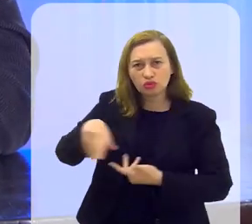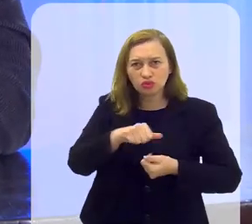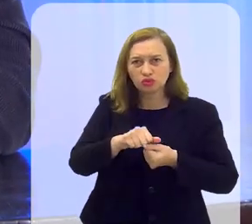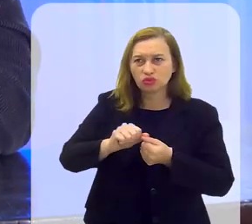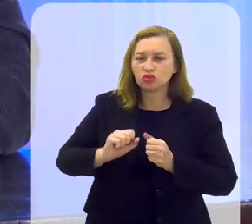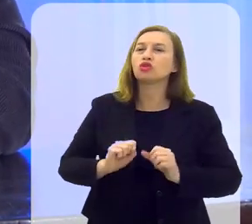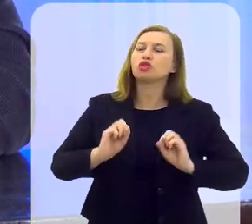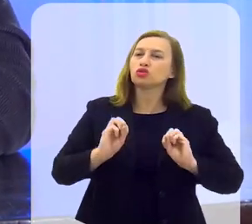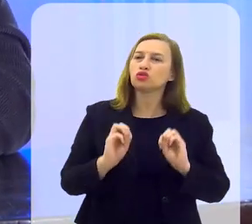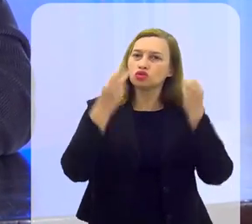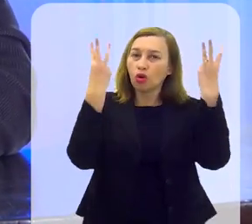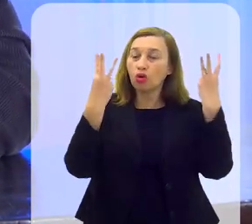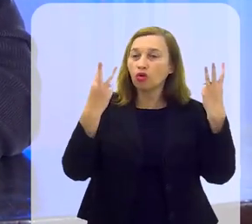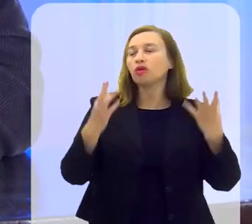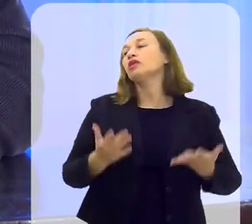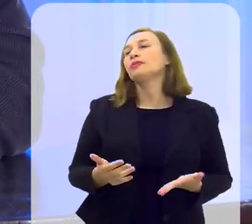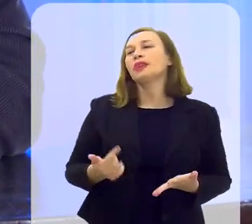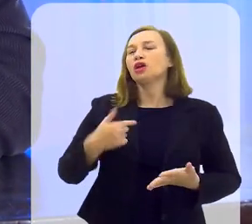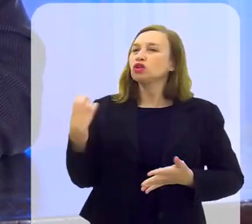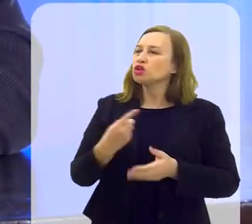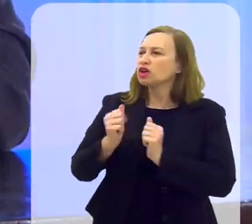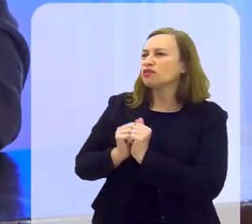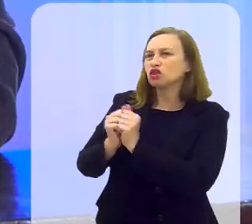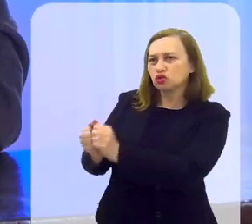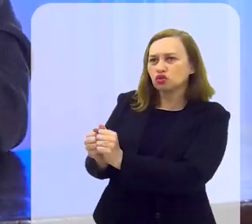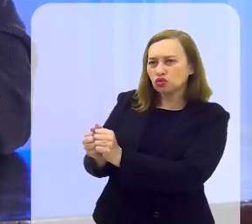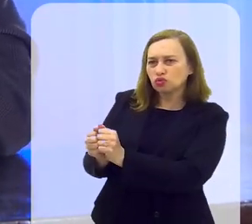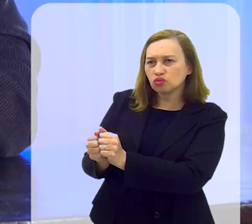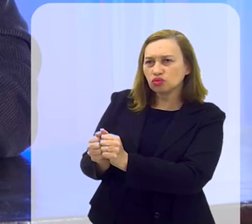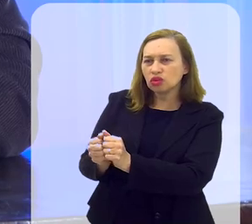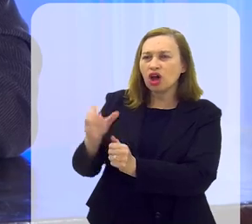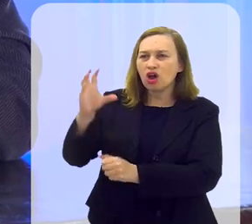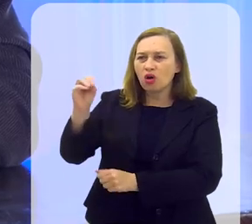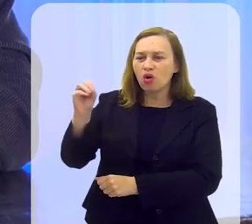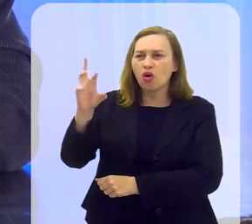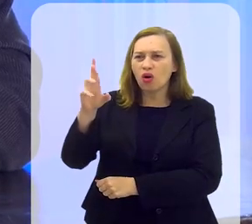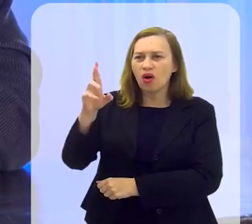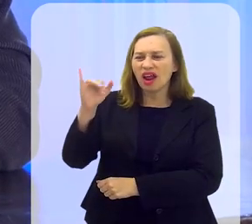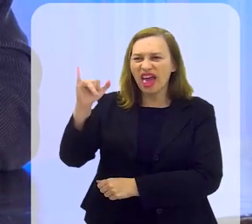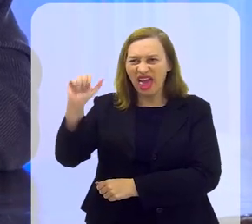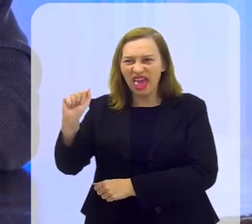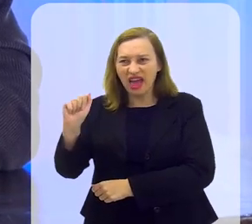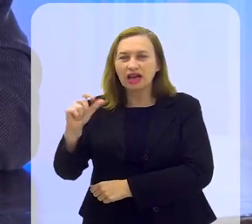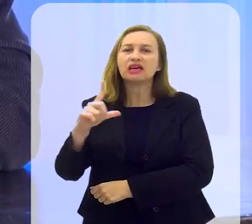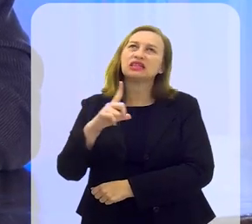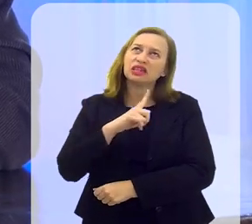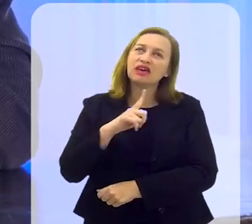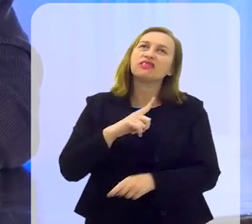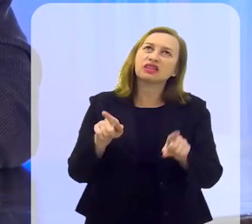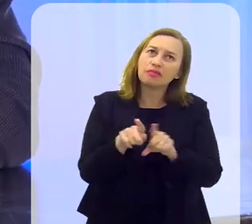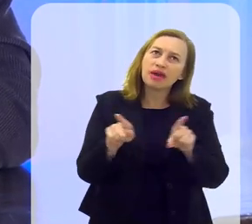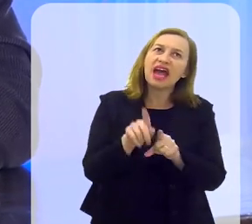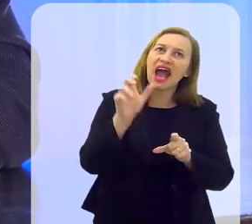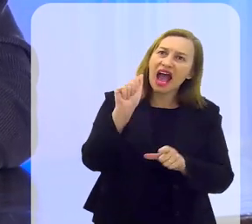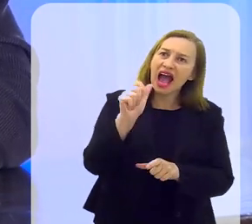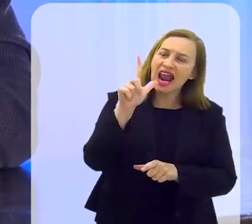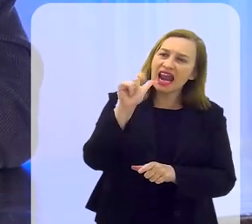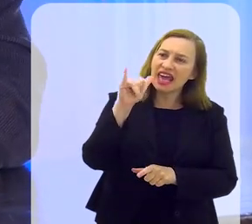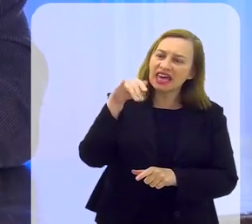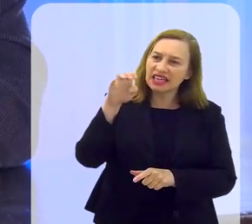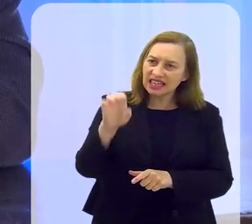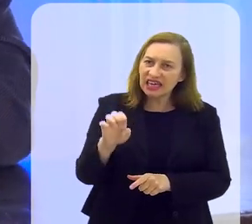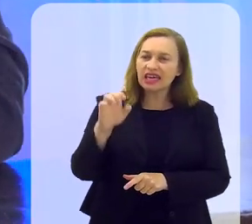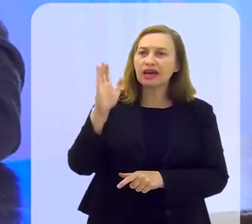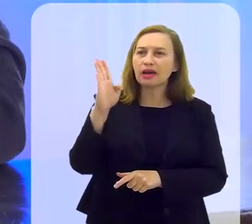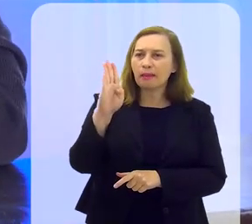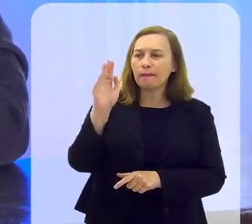e uma dessas vezes nós estávamos juntos em C1 na Coreia e até Presidente estava ali em Barros também eu não vou esquecer